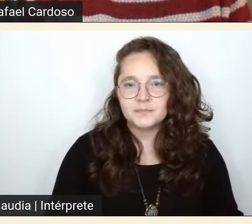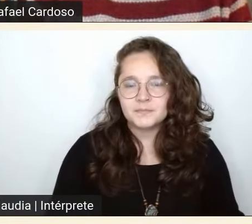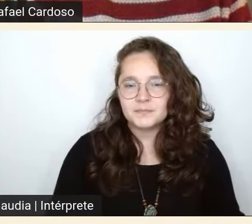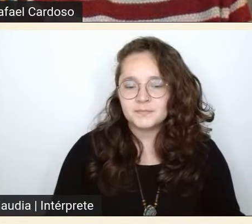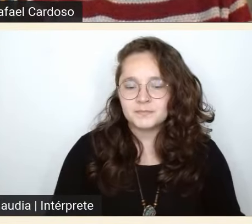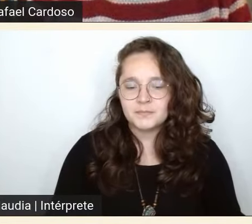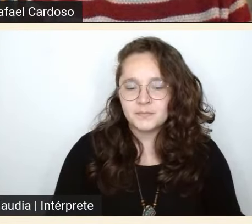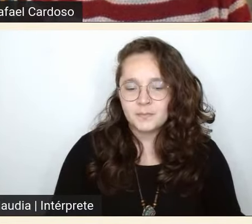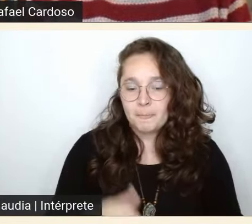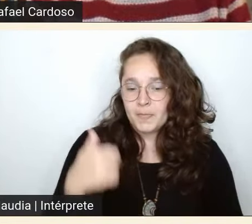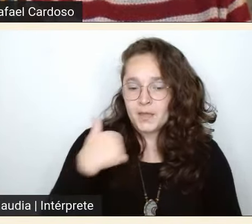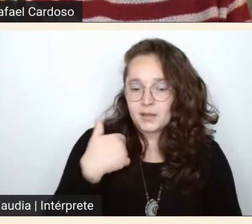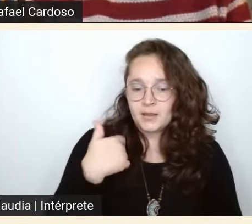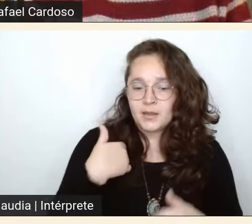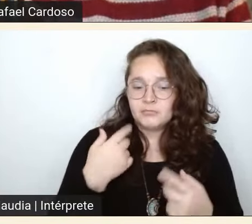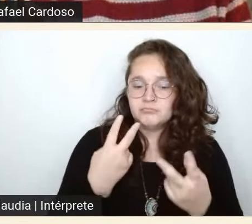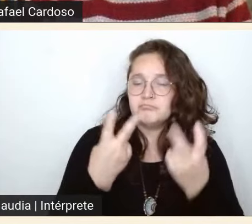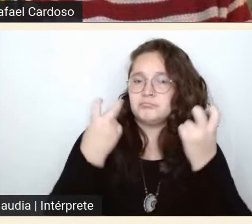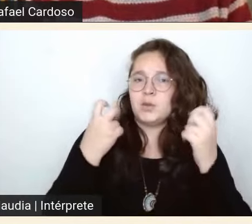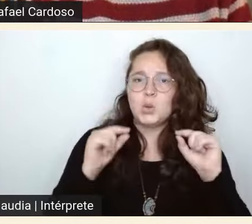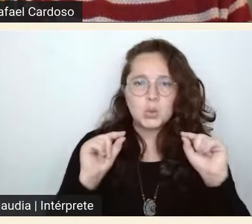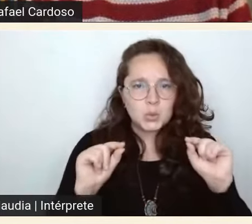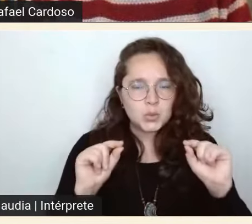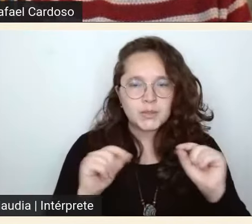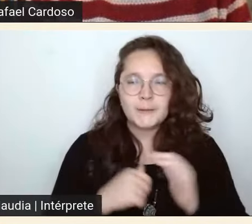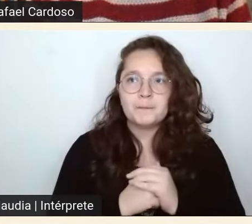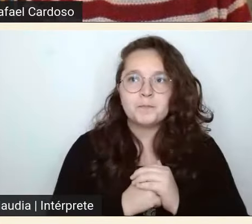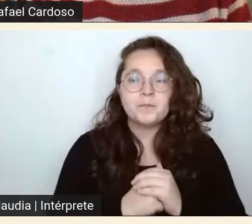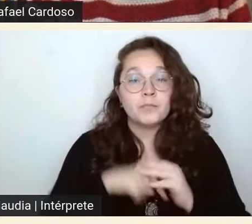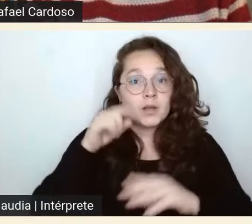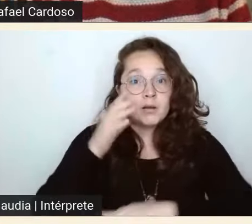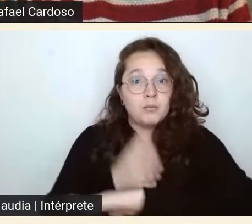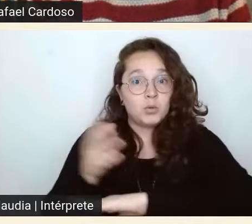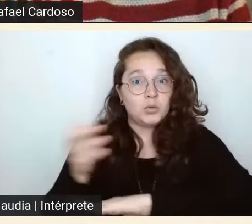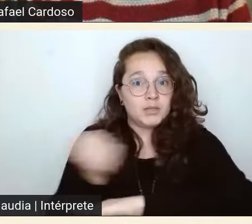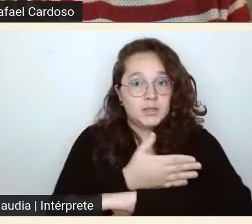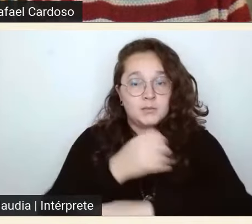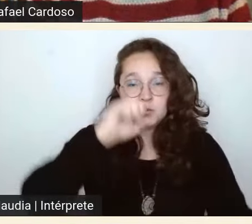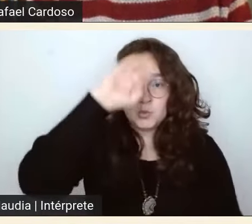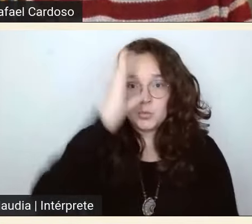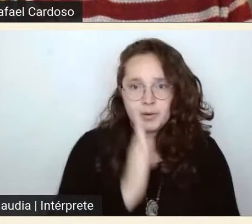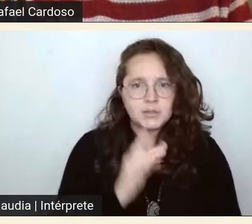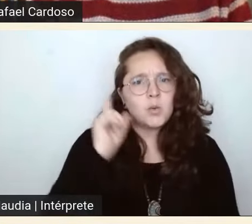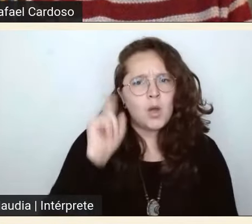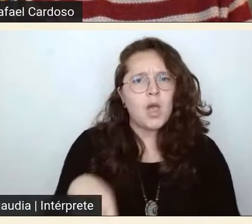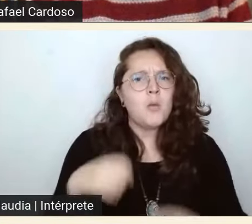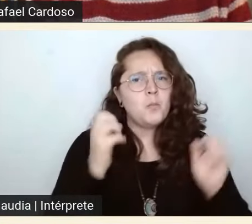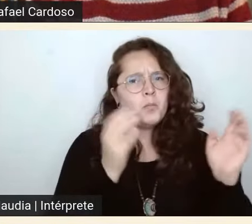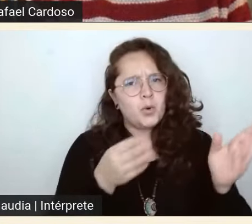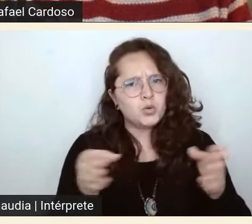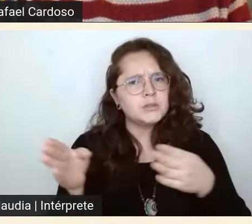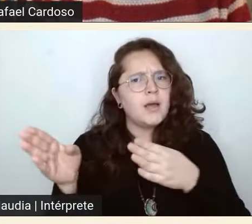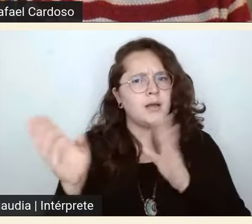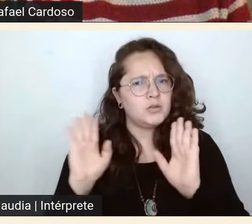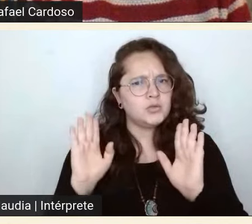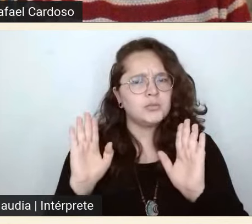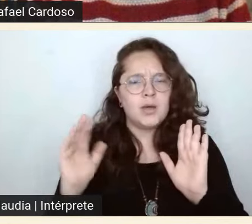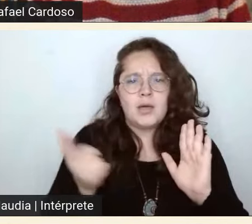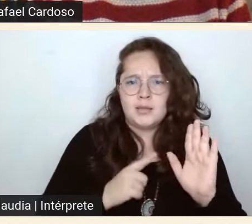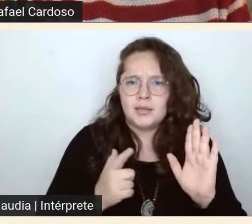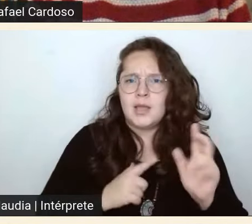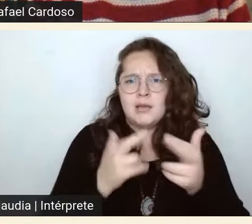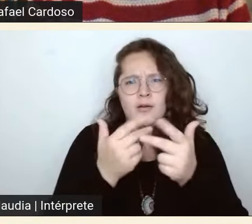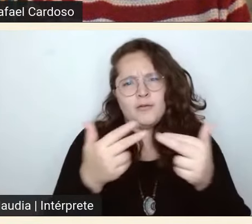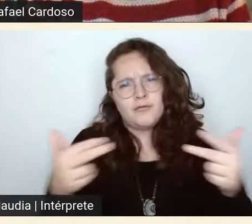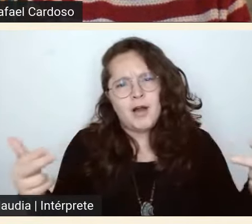Eu vejo o modernismo no Brasil como um processo. Há vários modernismos. em termos